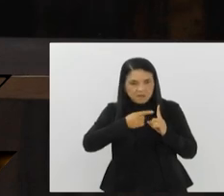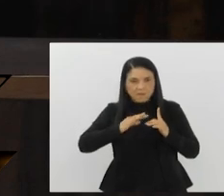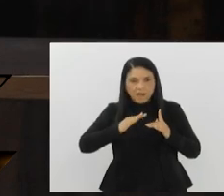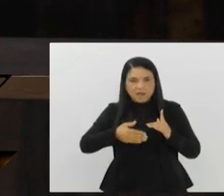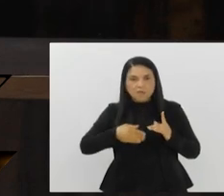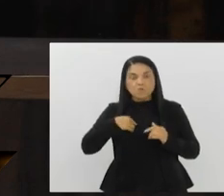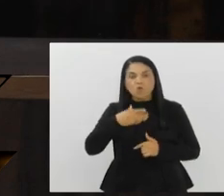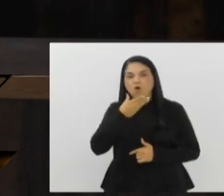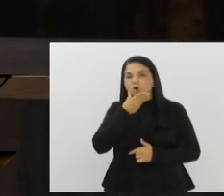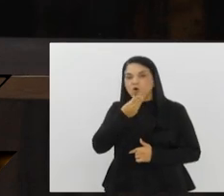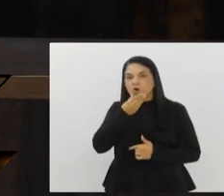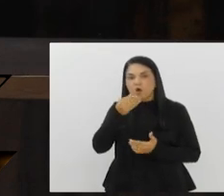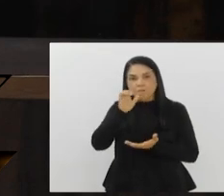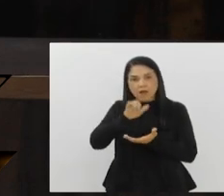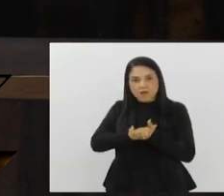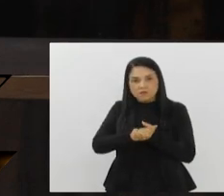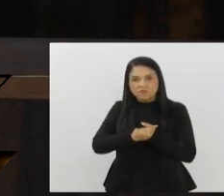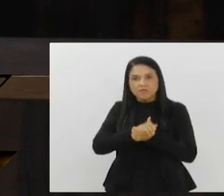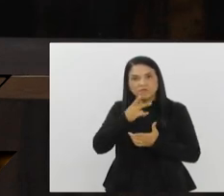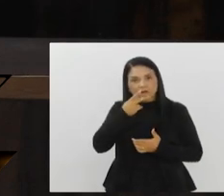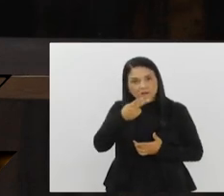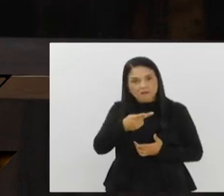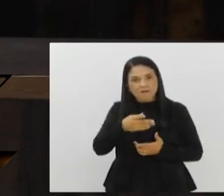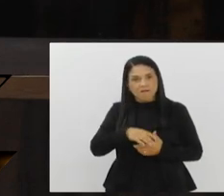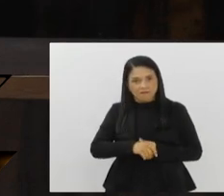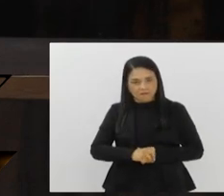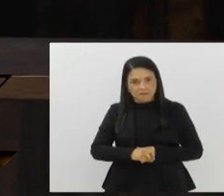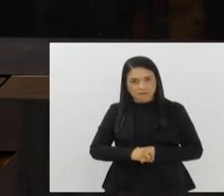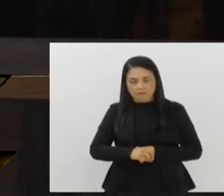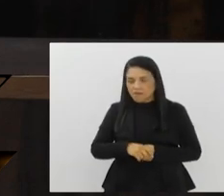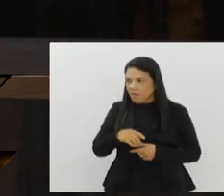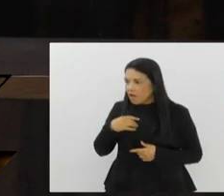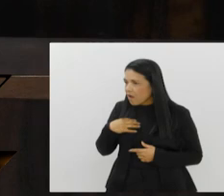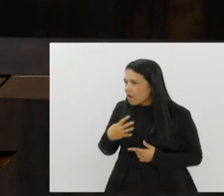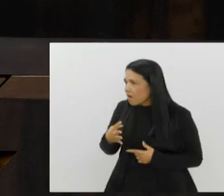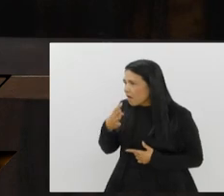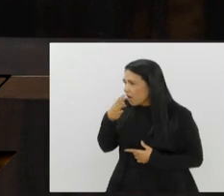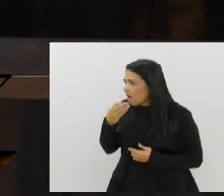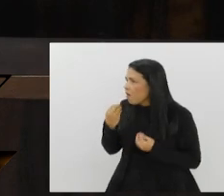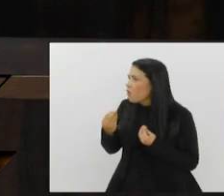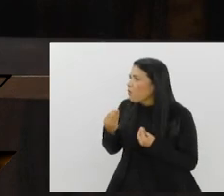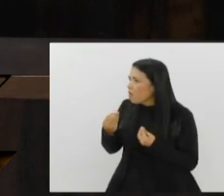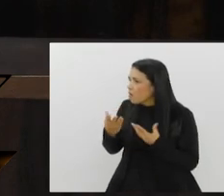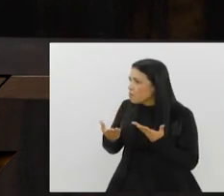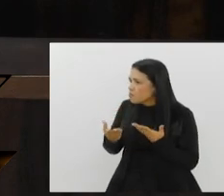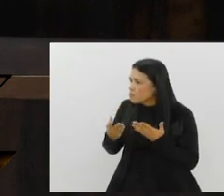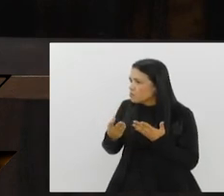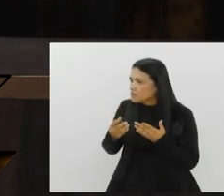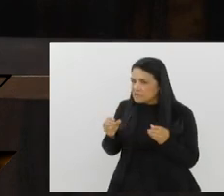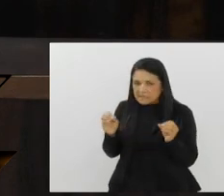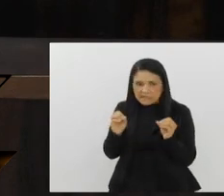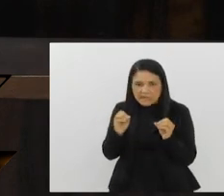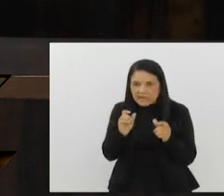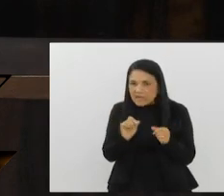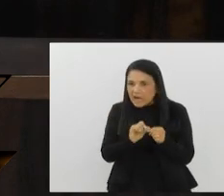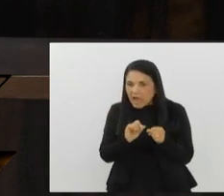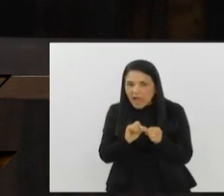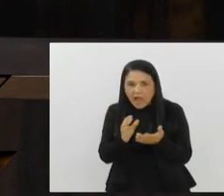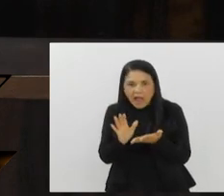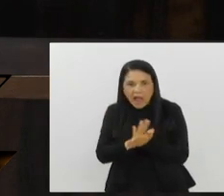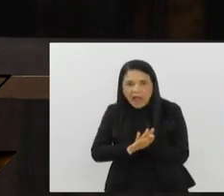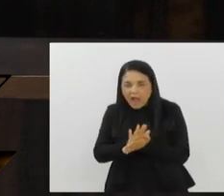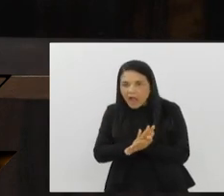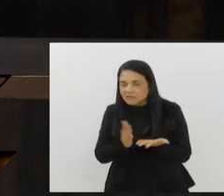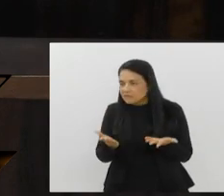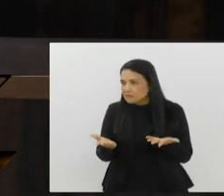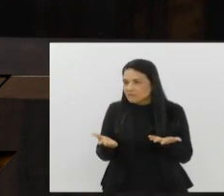confessar eu falo isso as pessoas falam não é possível onde é que foi isso Quando foi ninguém fez nada quantos